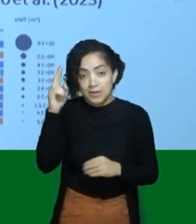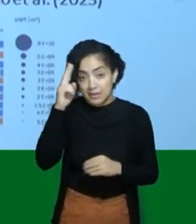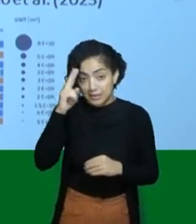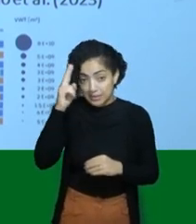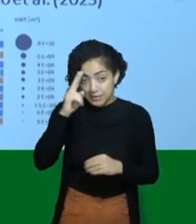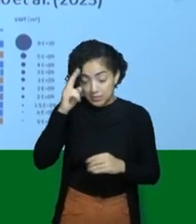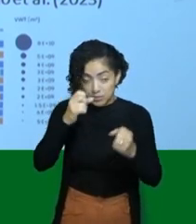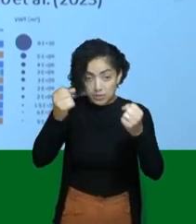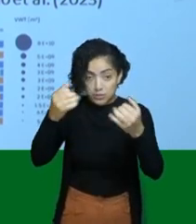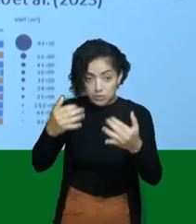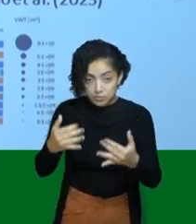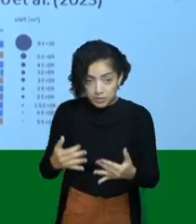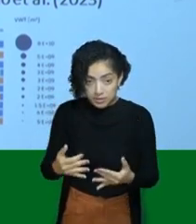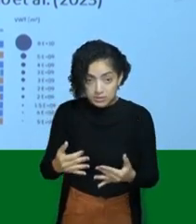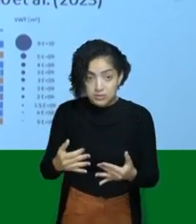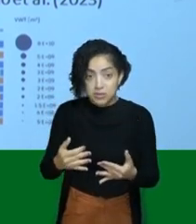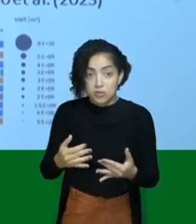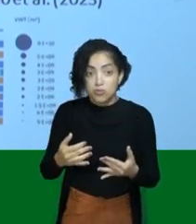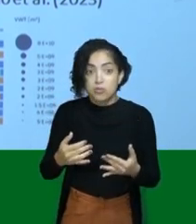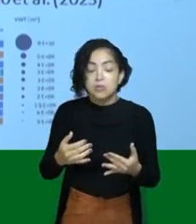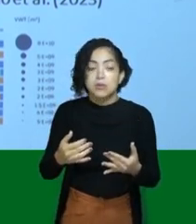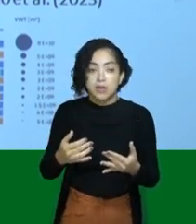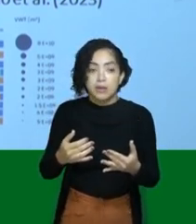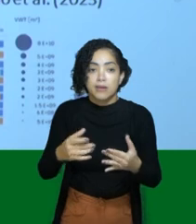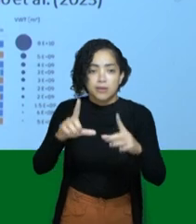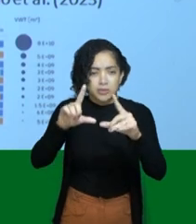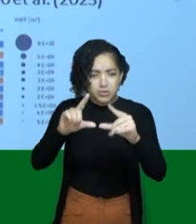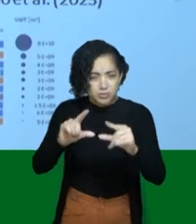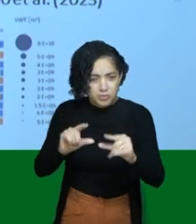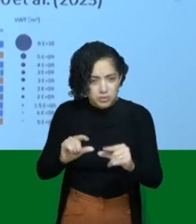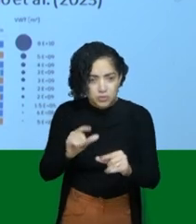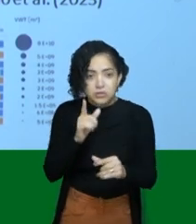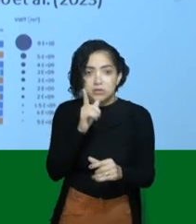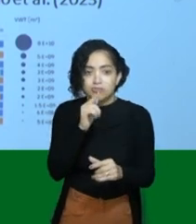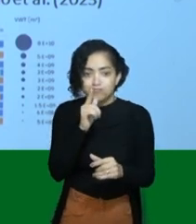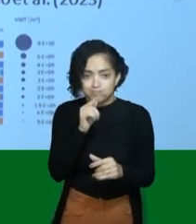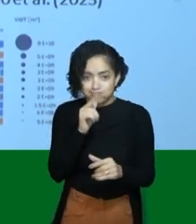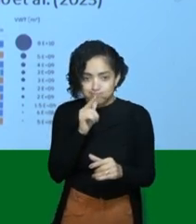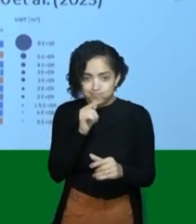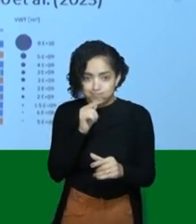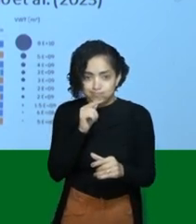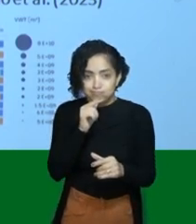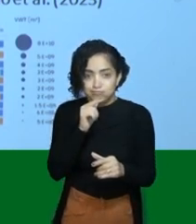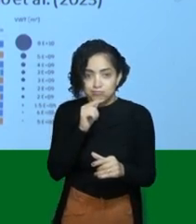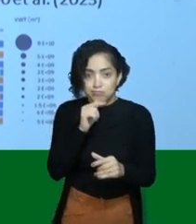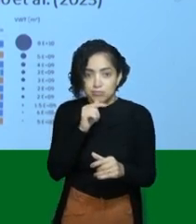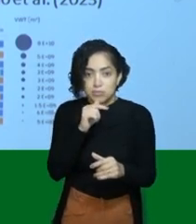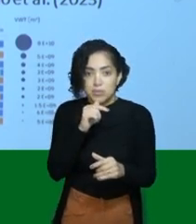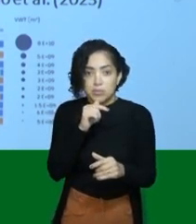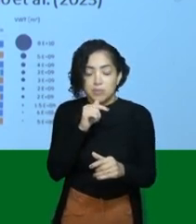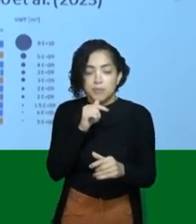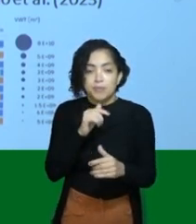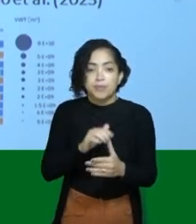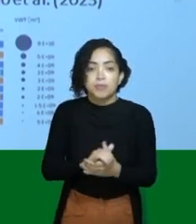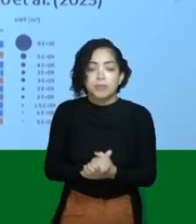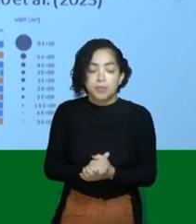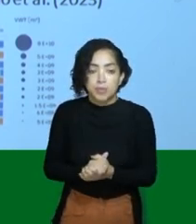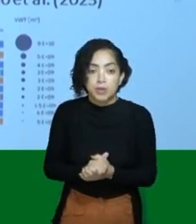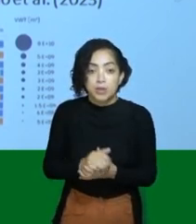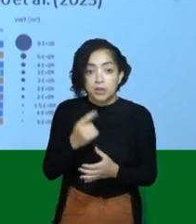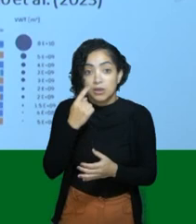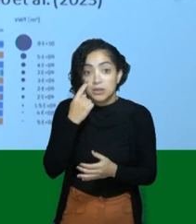Lembra onde é que eu falei para vocês que era a escassez de água? 20% diminuição na escassez de água? Olha isso aqui. Isso aqui